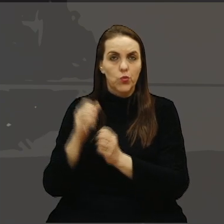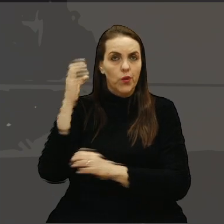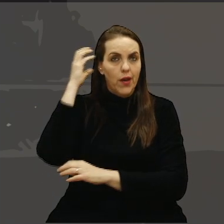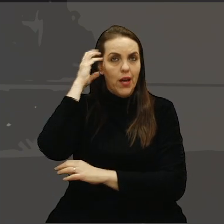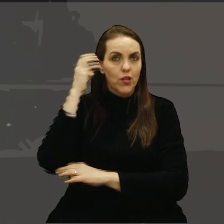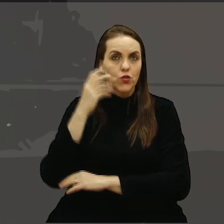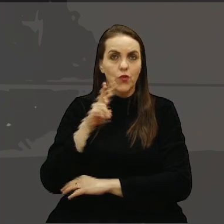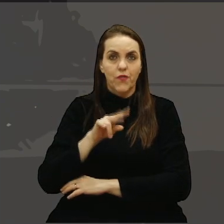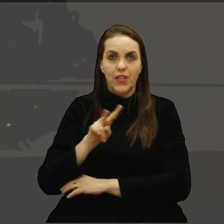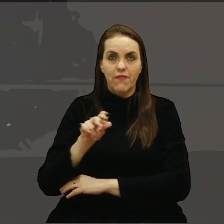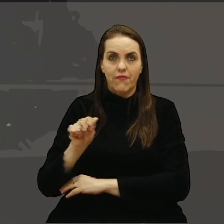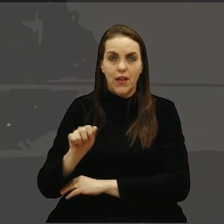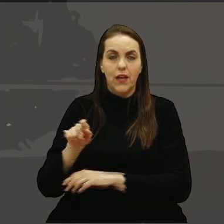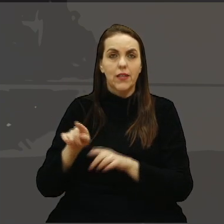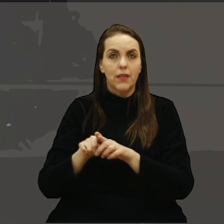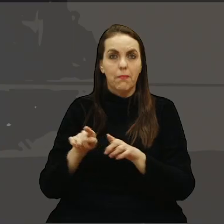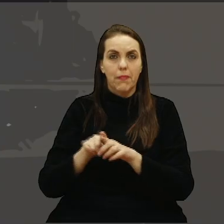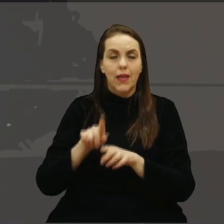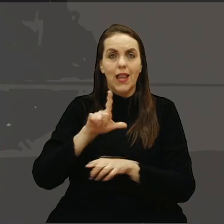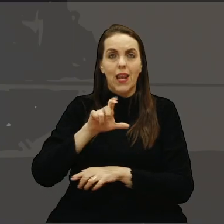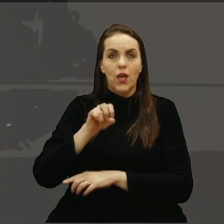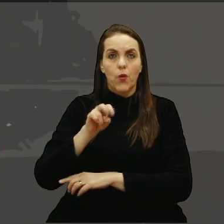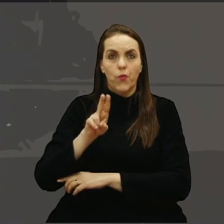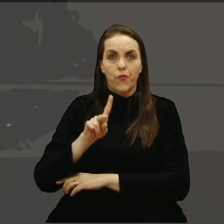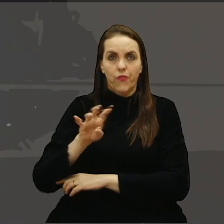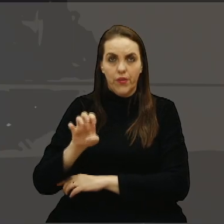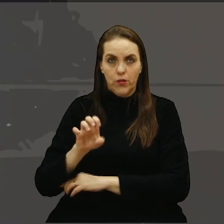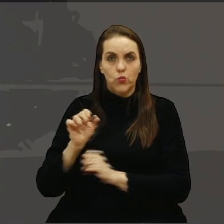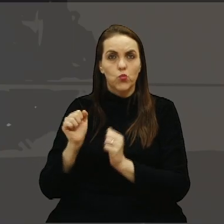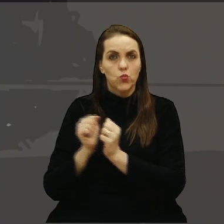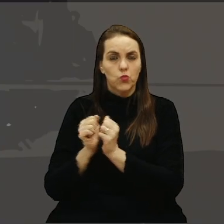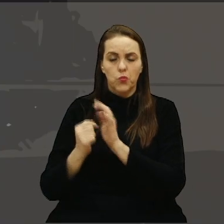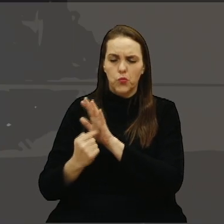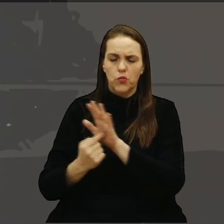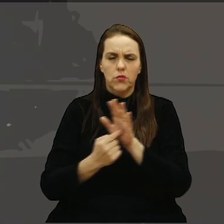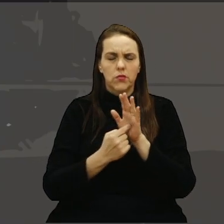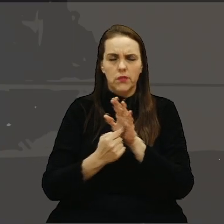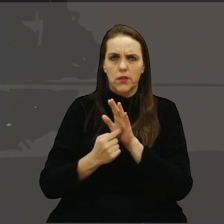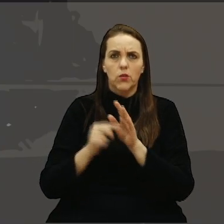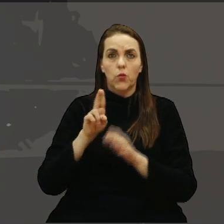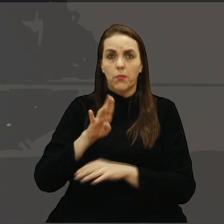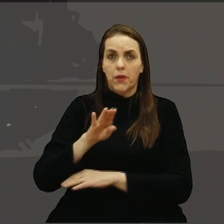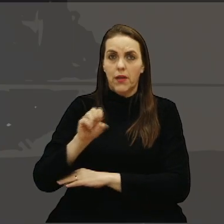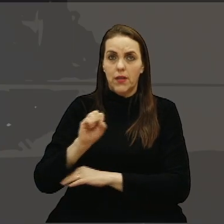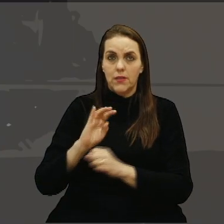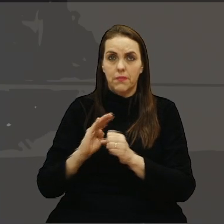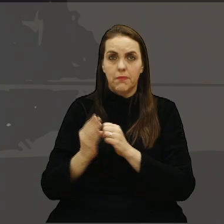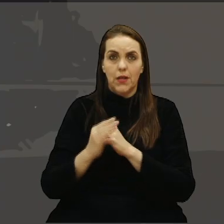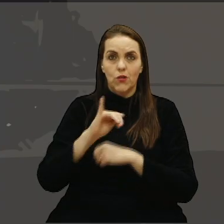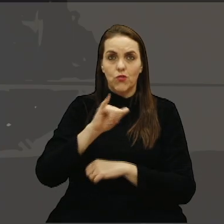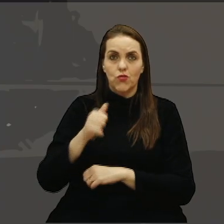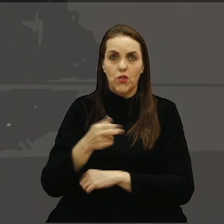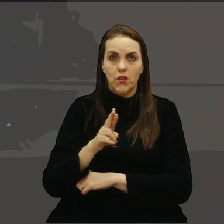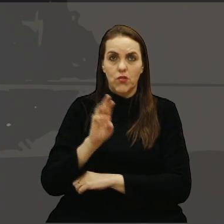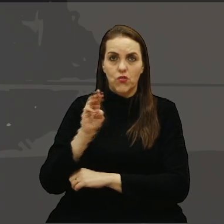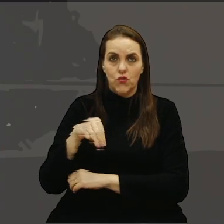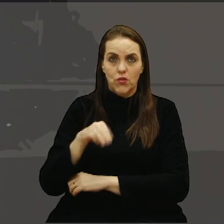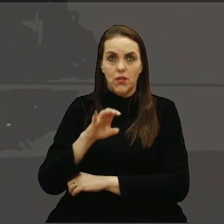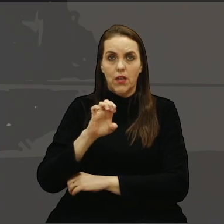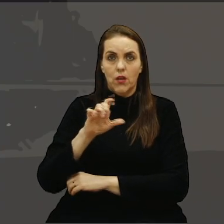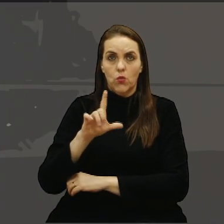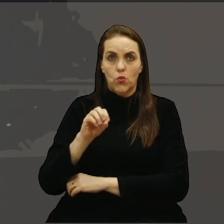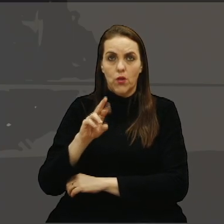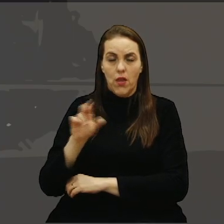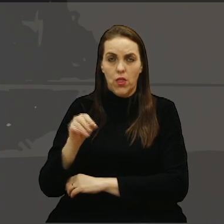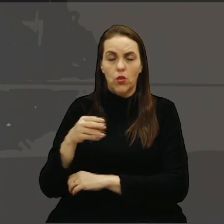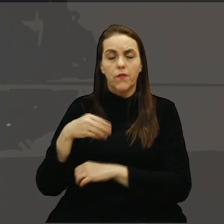os problemas diversos da UBS Jardim Eldorado. Que na época foi feita indicação à secretária da